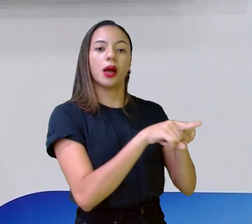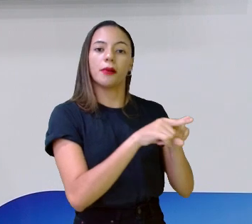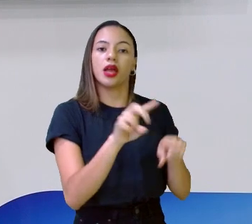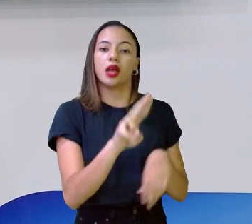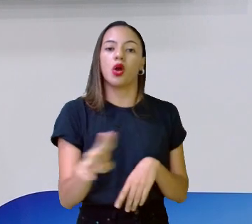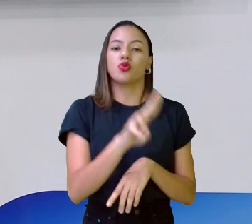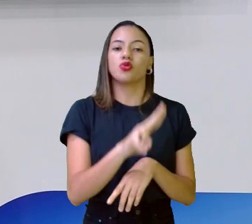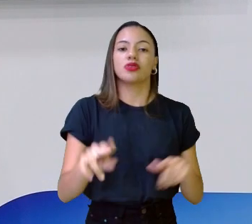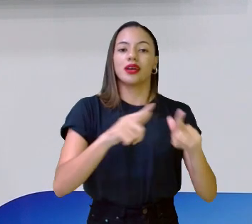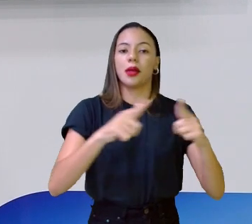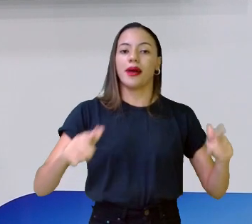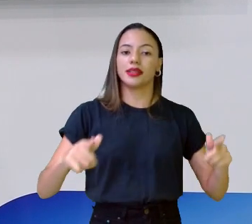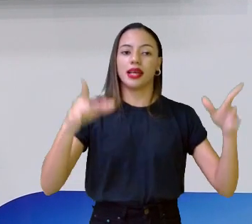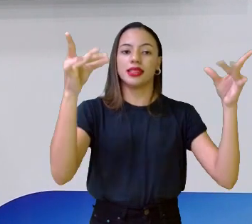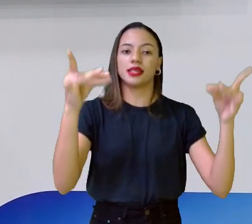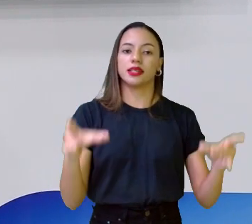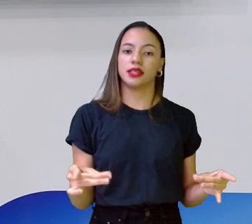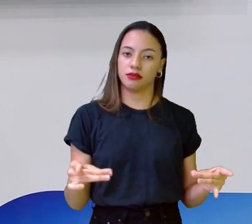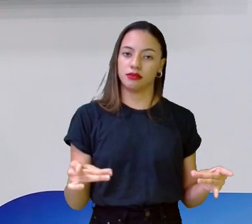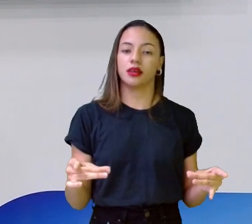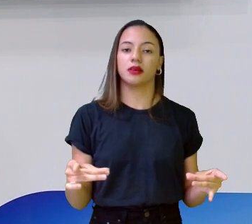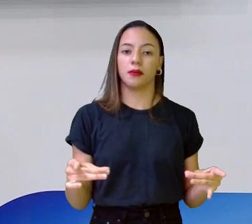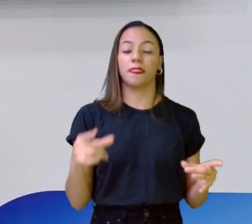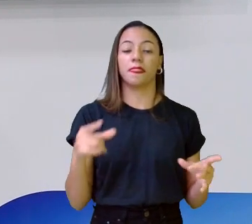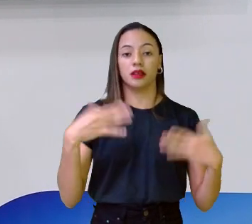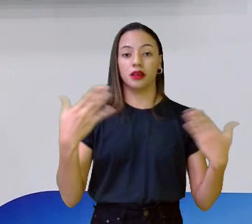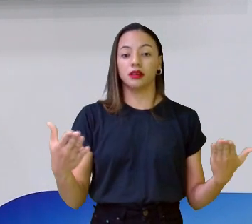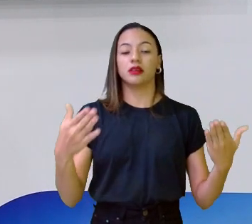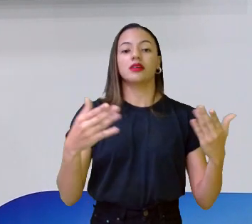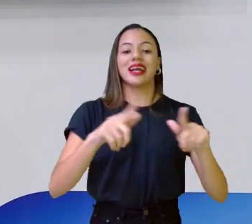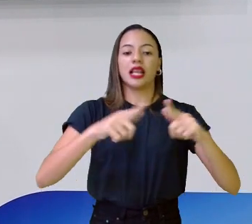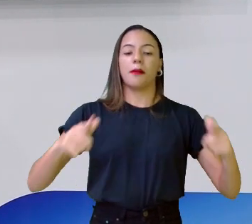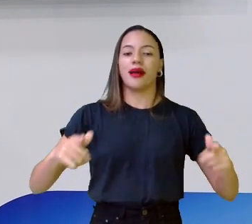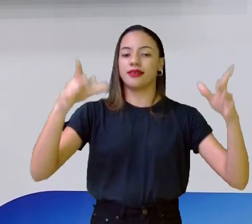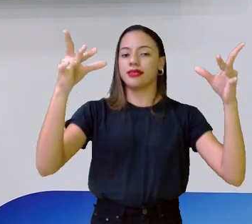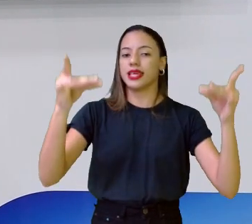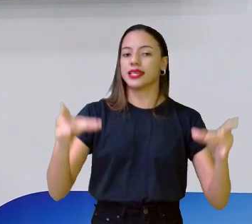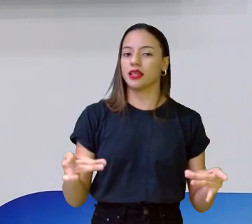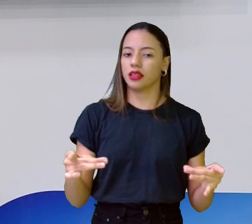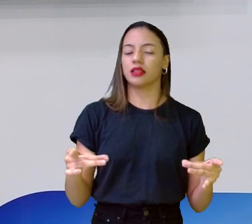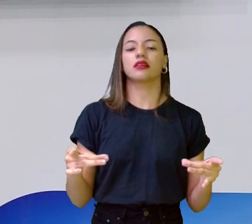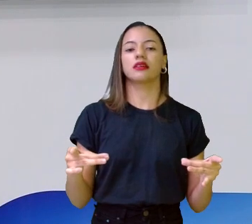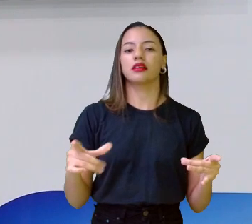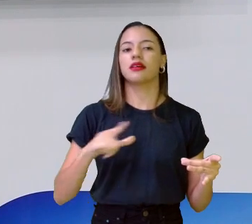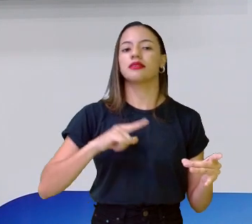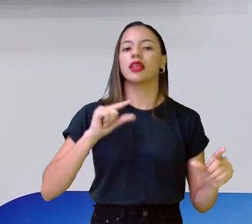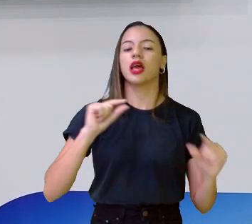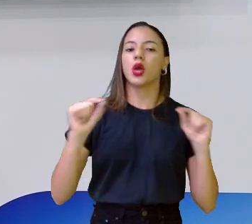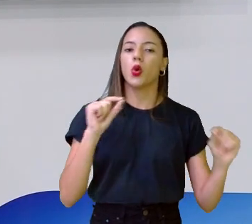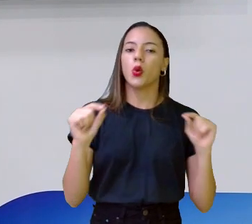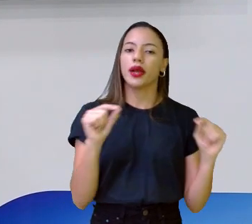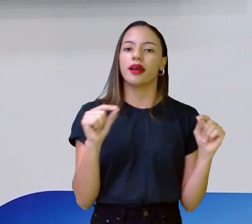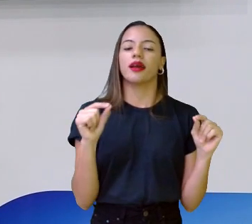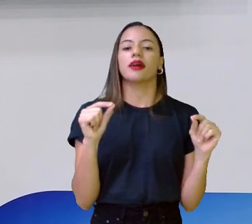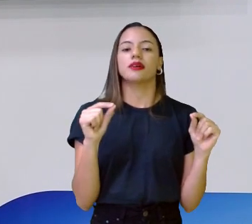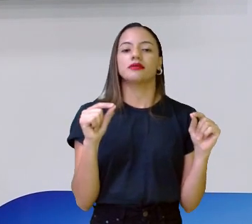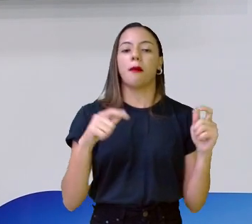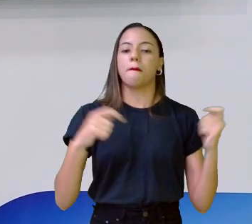gramática descritiva e dentro da gramática descritiva há possibilidades, não é?